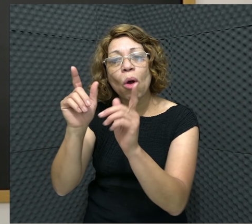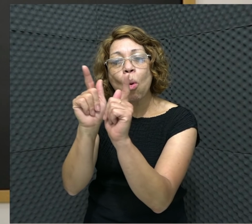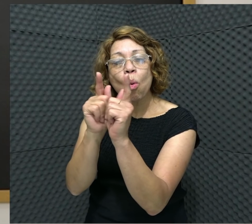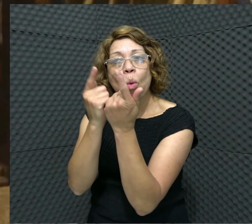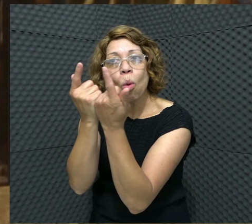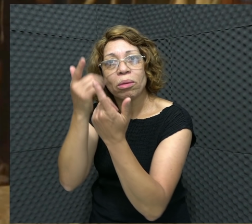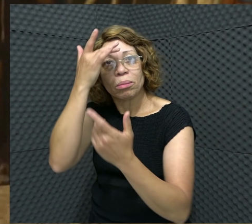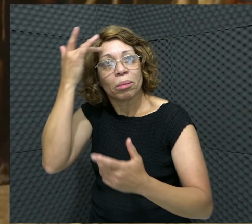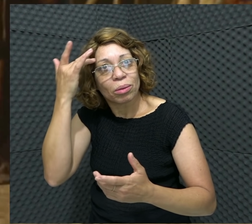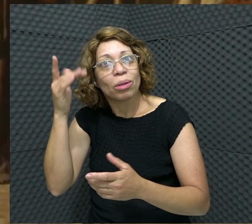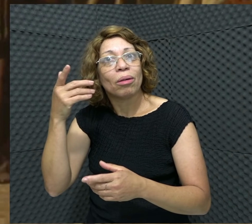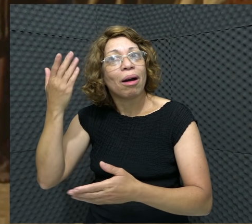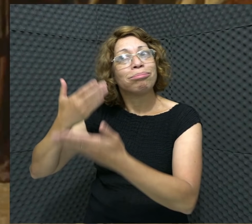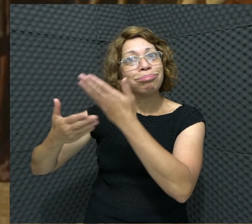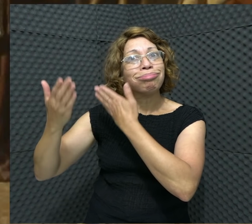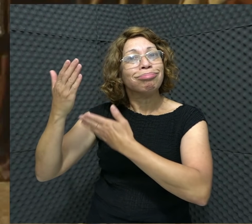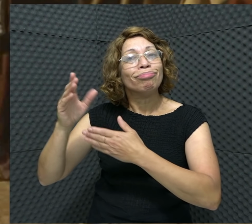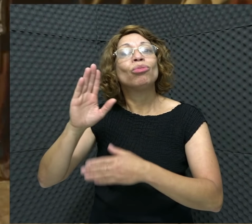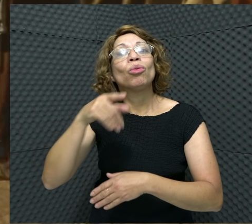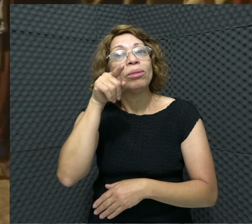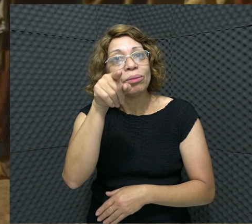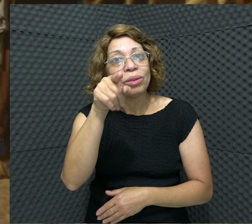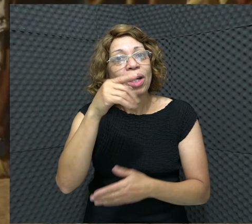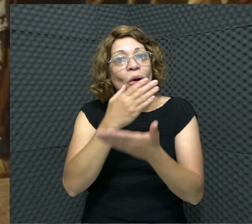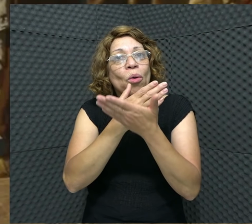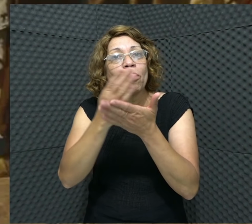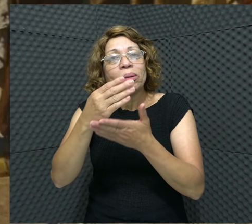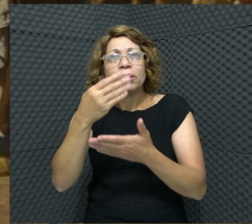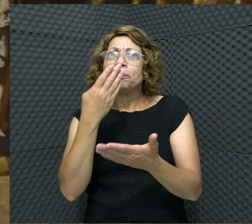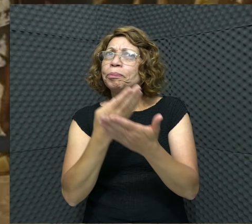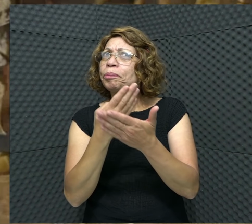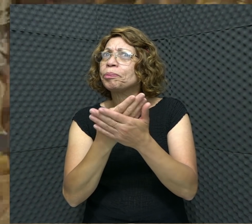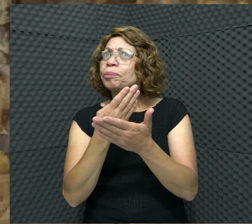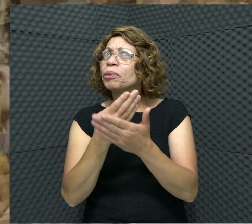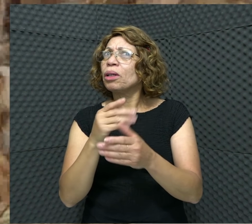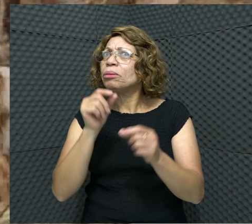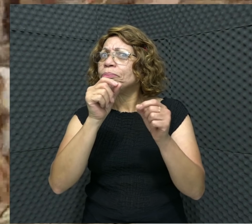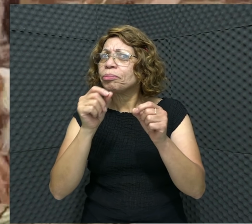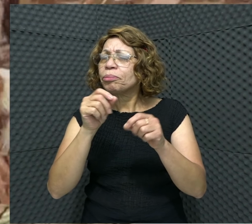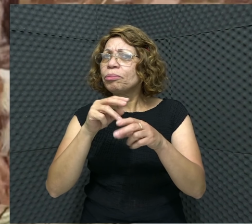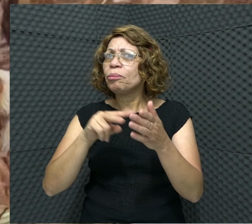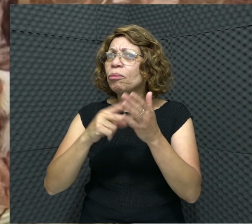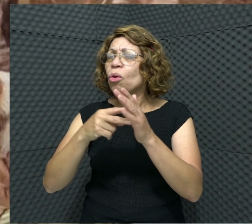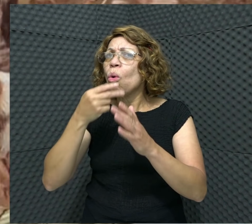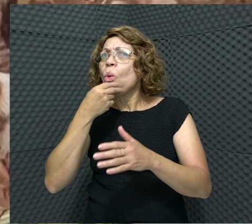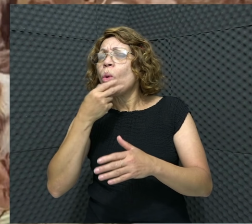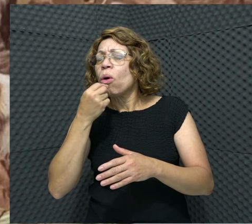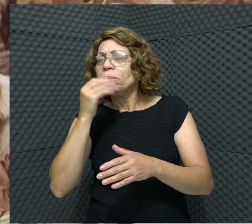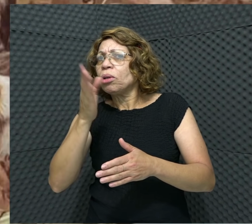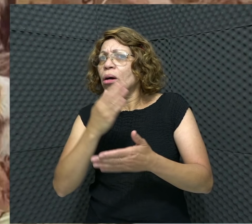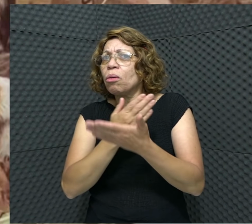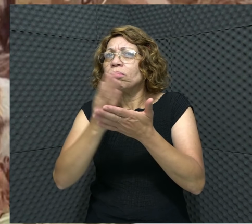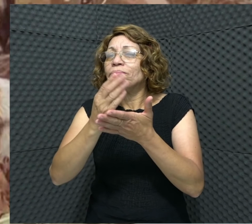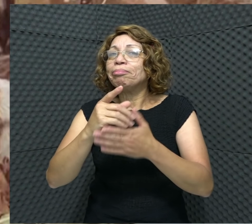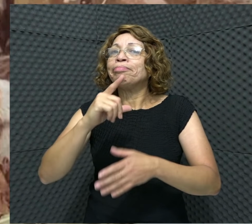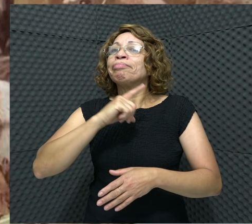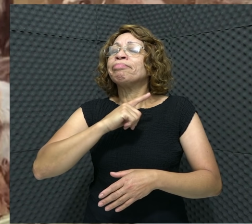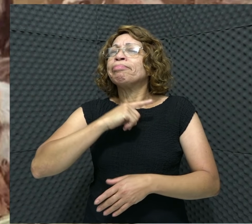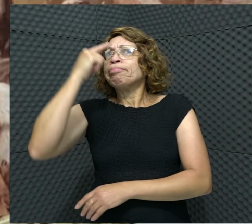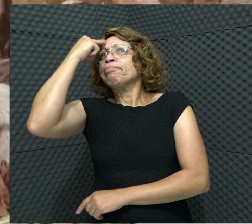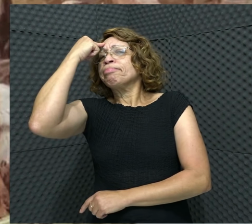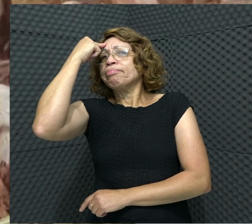viver em grupos? Pois é, quando você começa a estudar sobre a Mesopotâmia, você vê que o homem ele já começou a ter